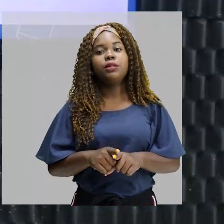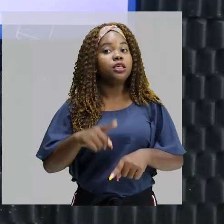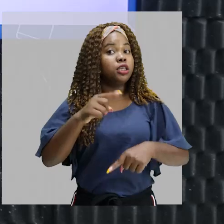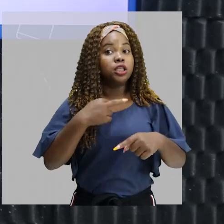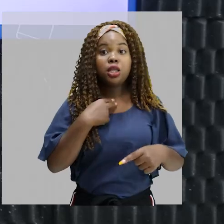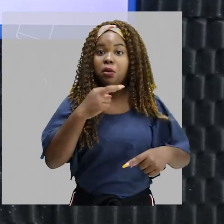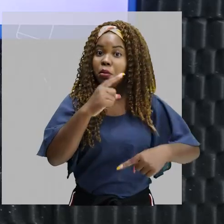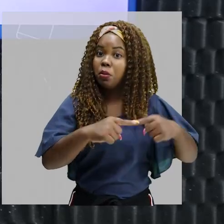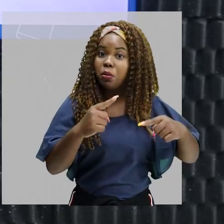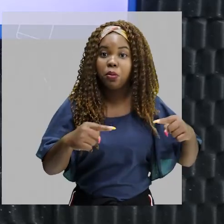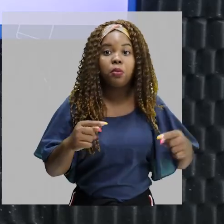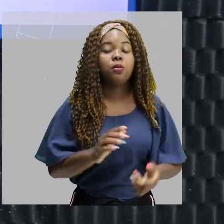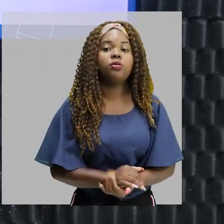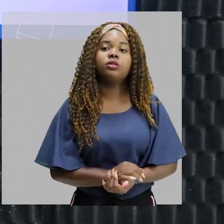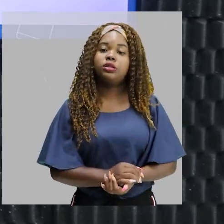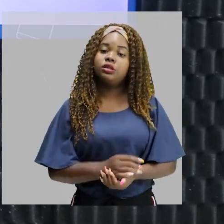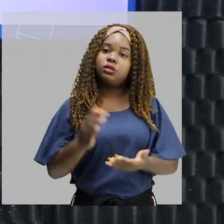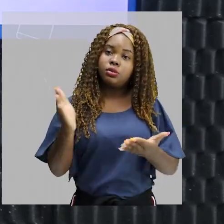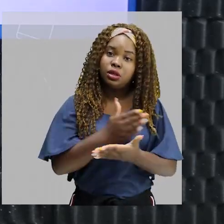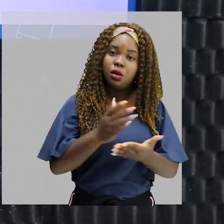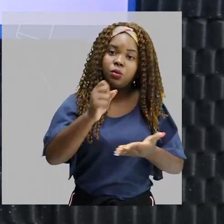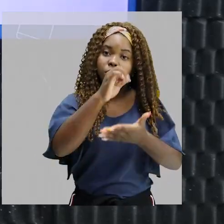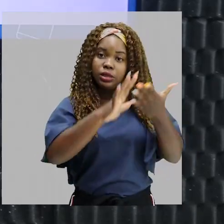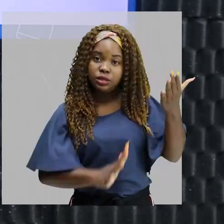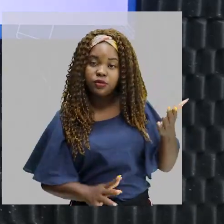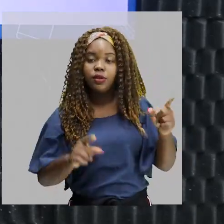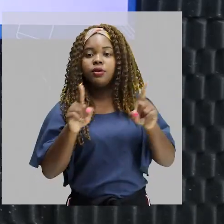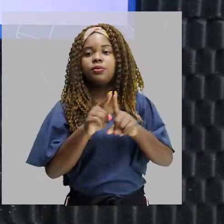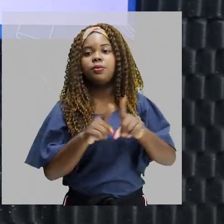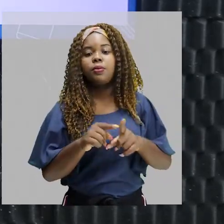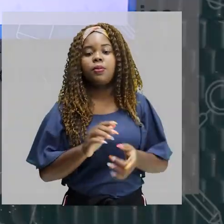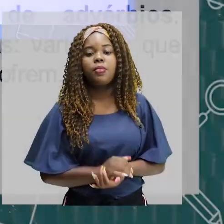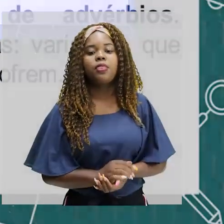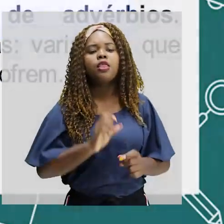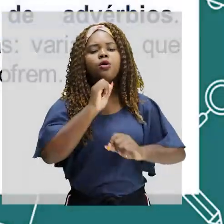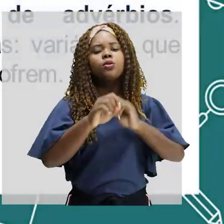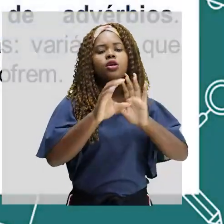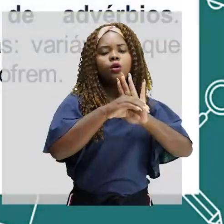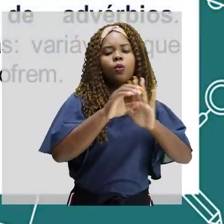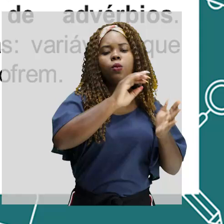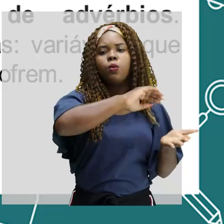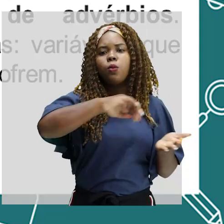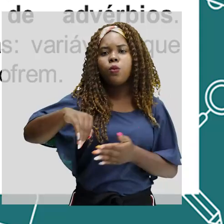e vamos ver se dá tempo de alguns exercícios, tá? Os pronomes